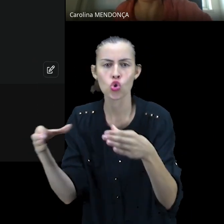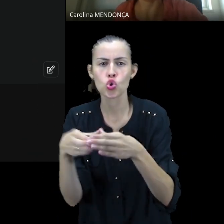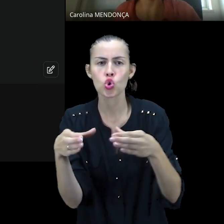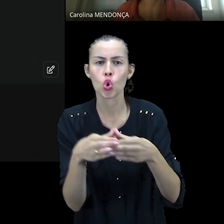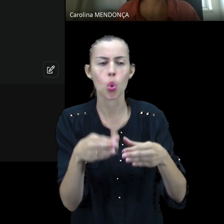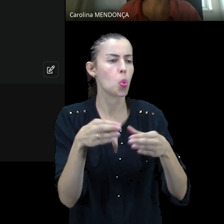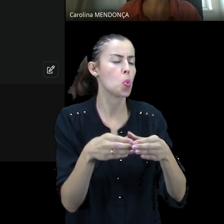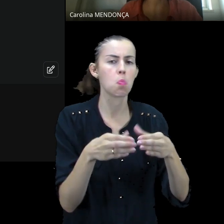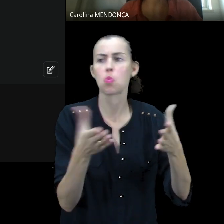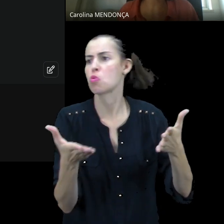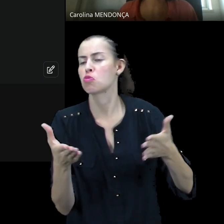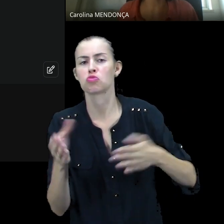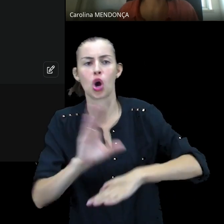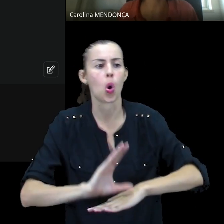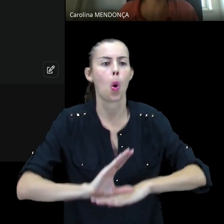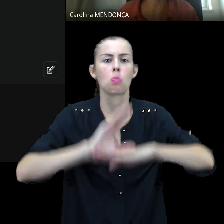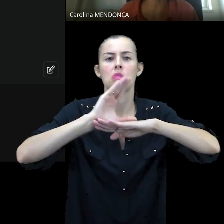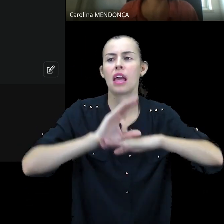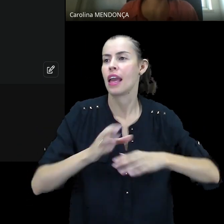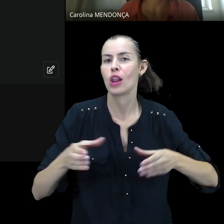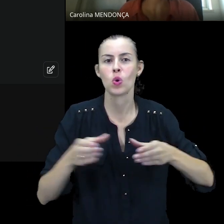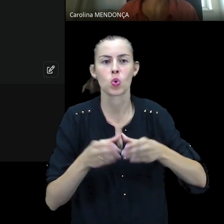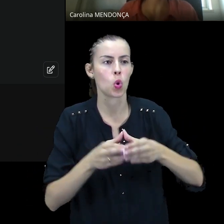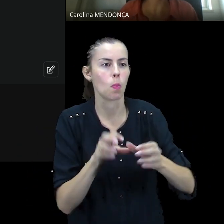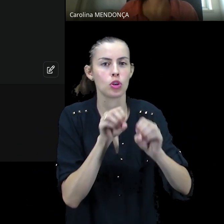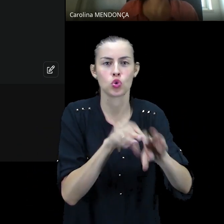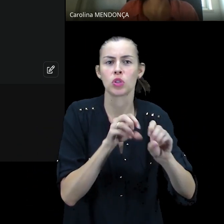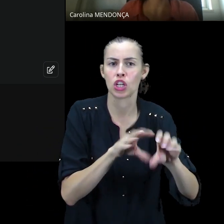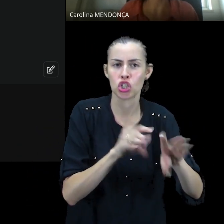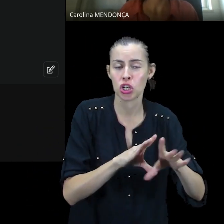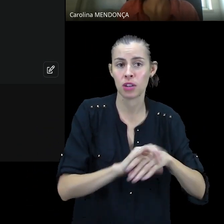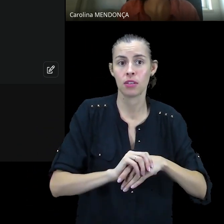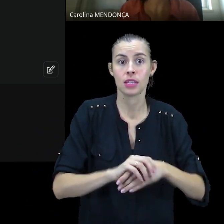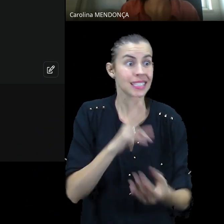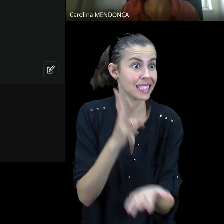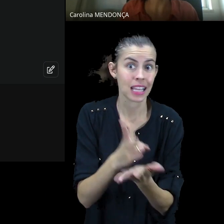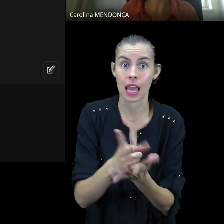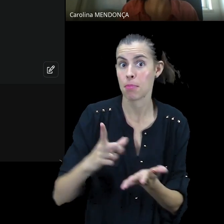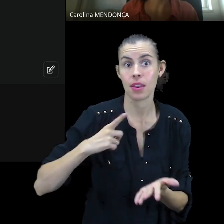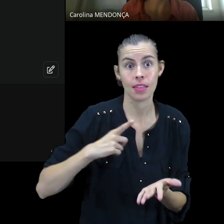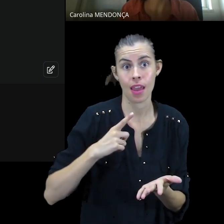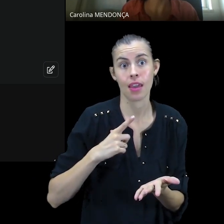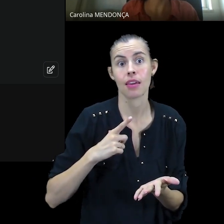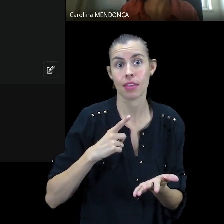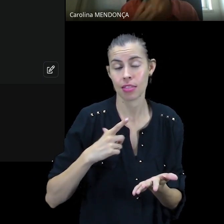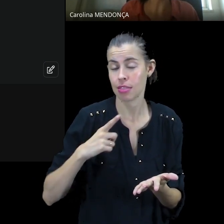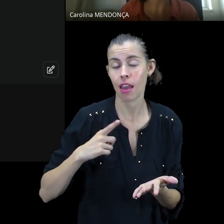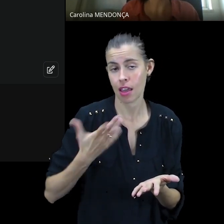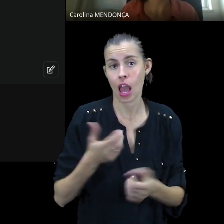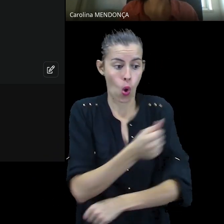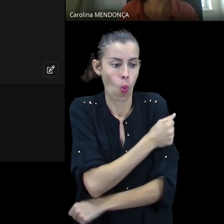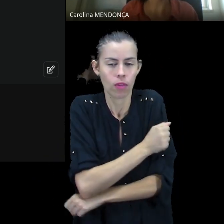aluno essencial e diferenciado na sua formação, porque ele vivencia. Mas isso era muito localizado. E o